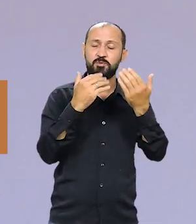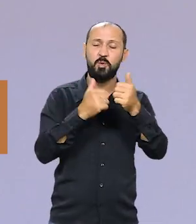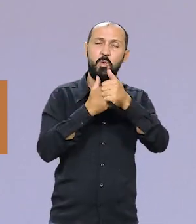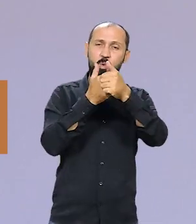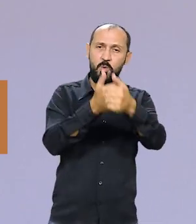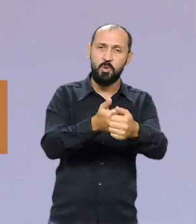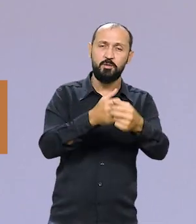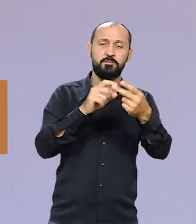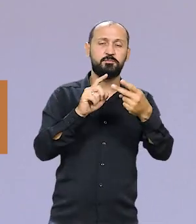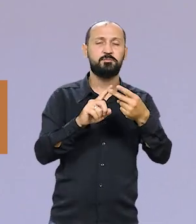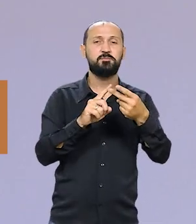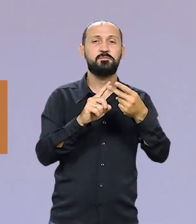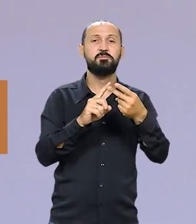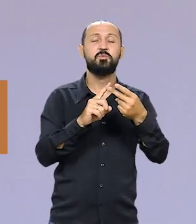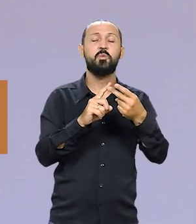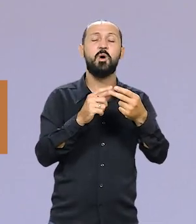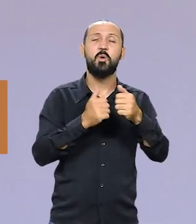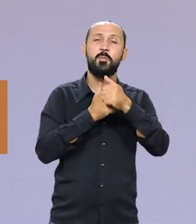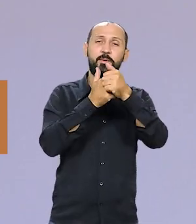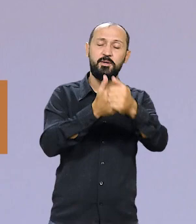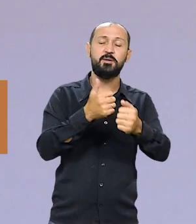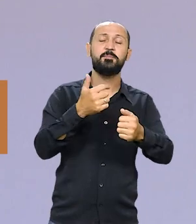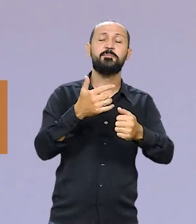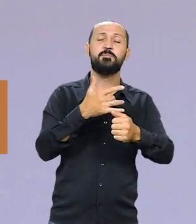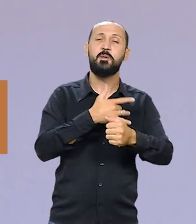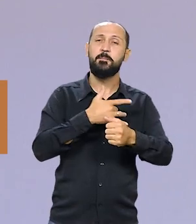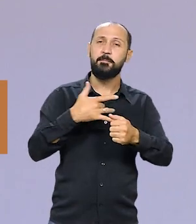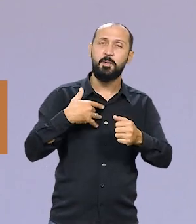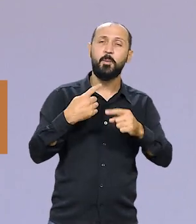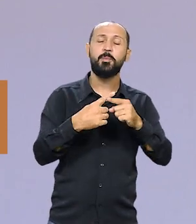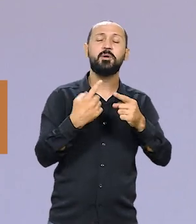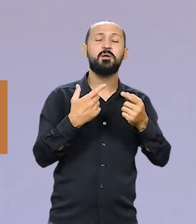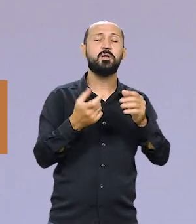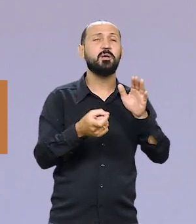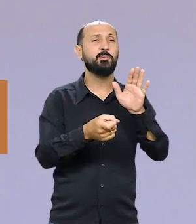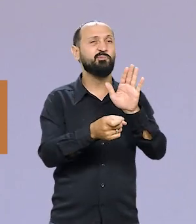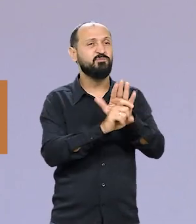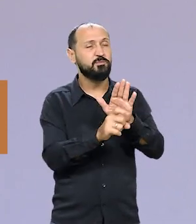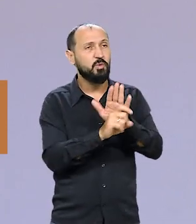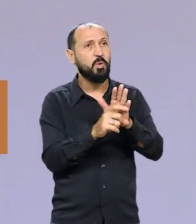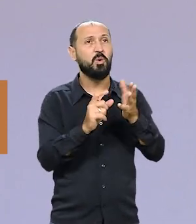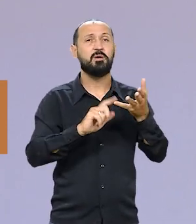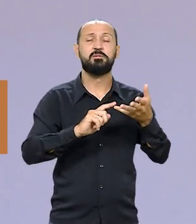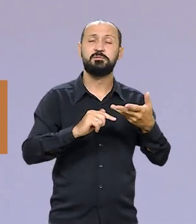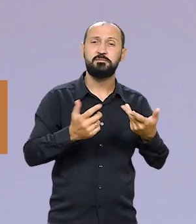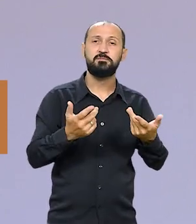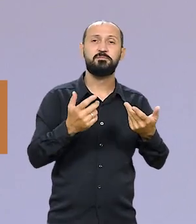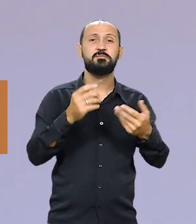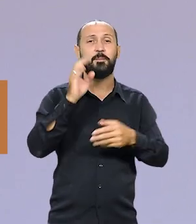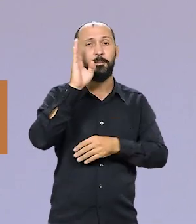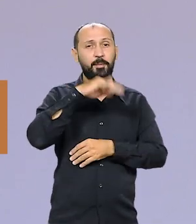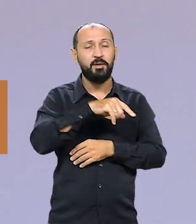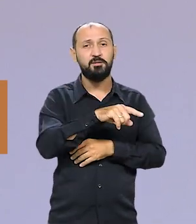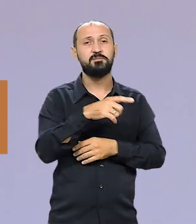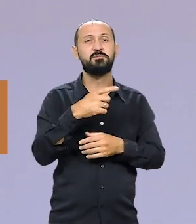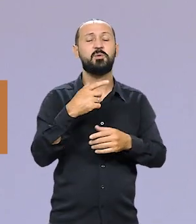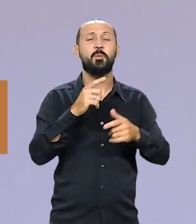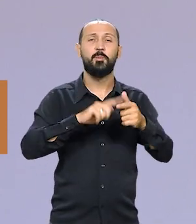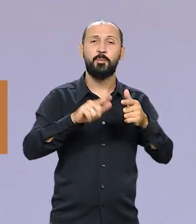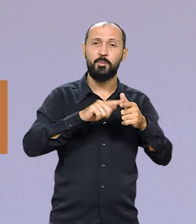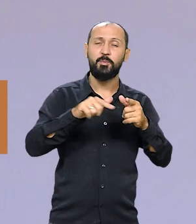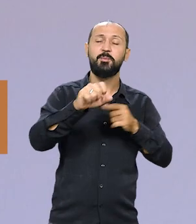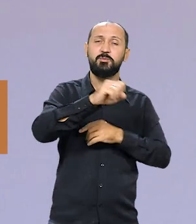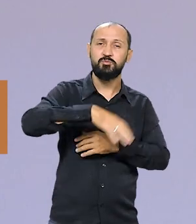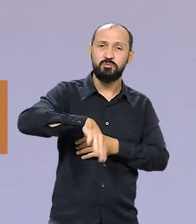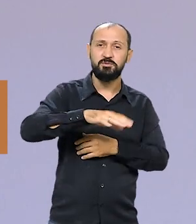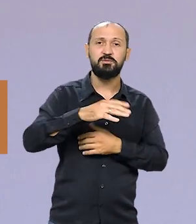ter o acompanhamento médico específico, que muitas vezes é drogadição, problema de drogadição, que é um mal, é um problema social